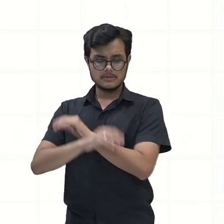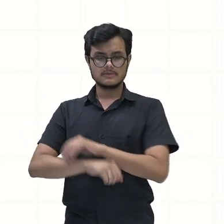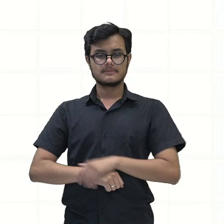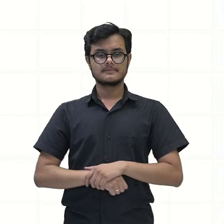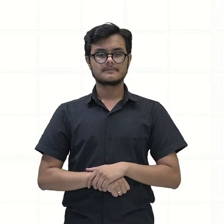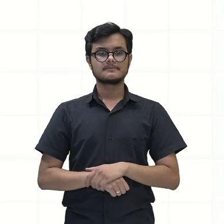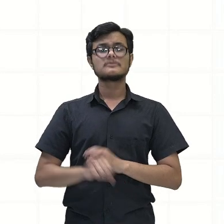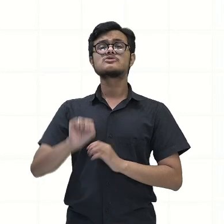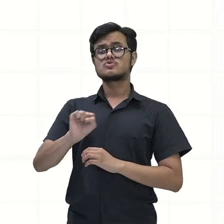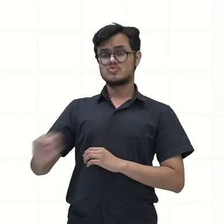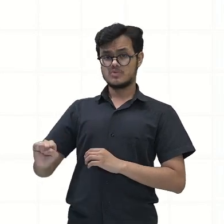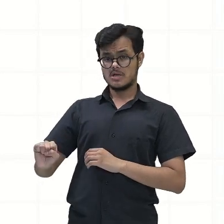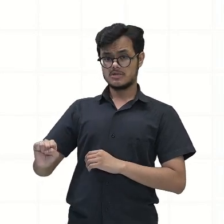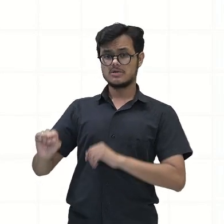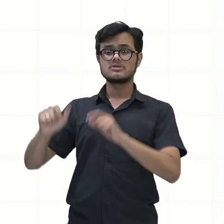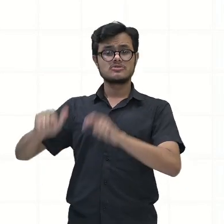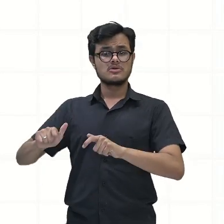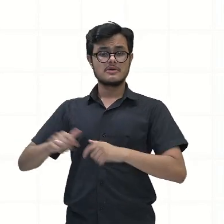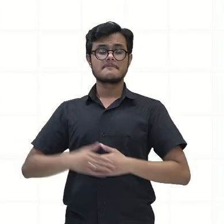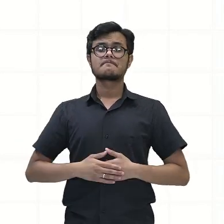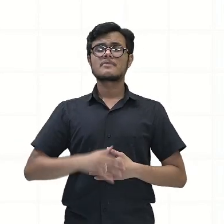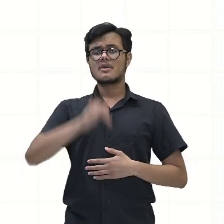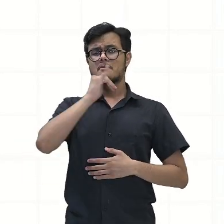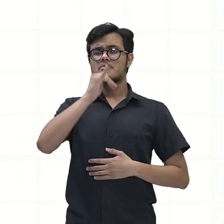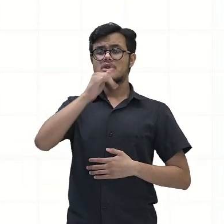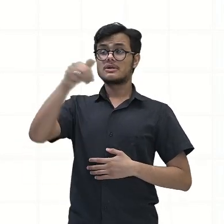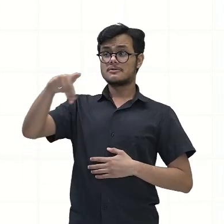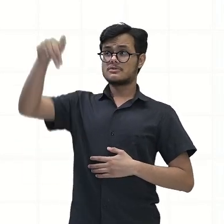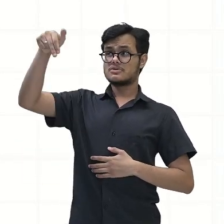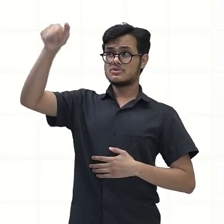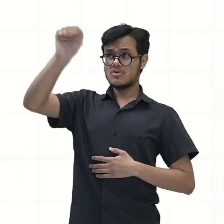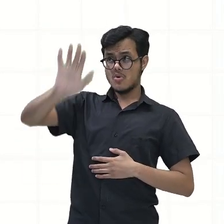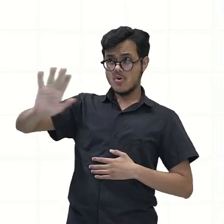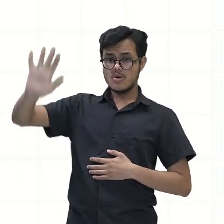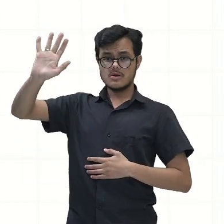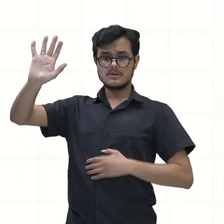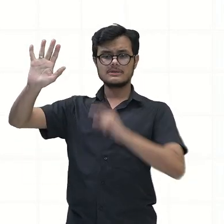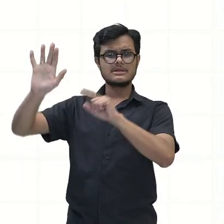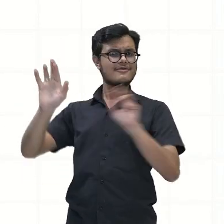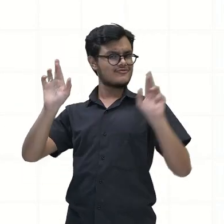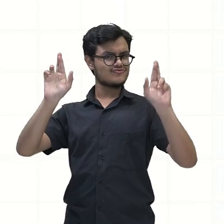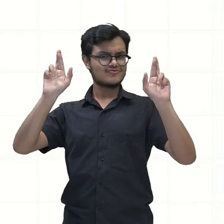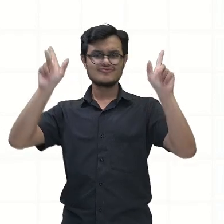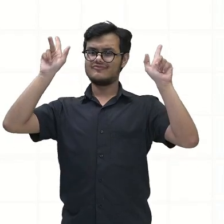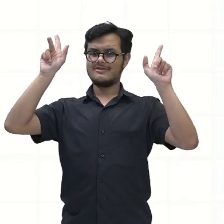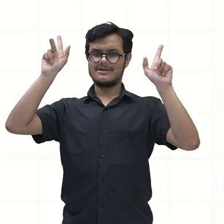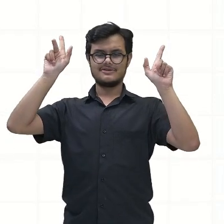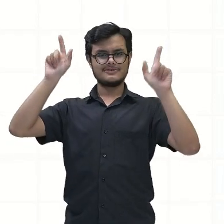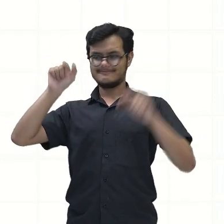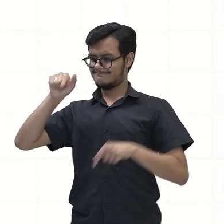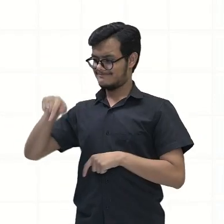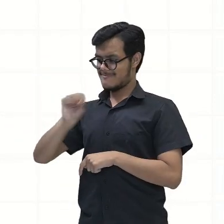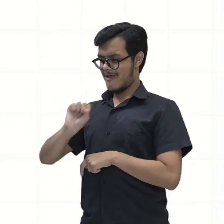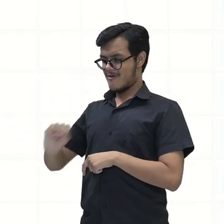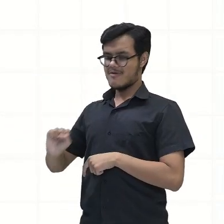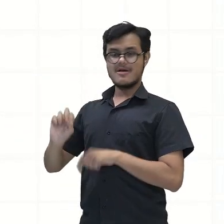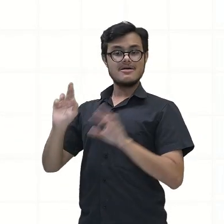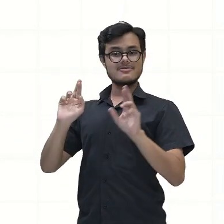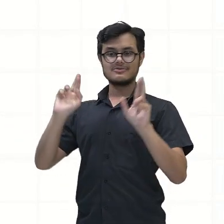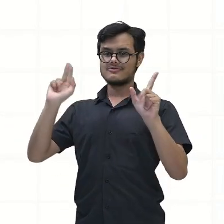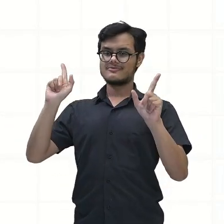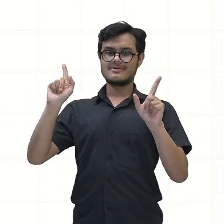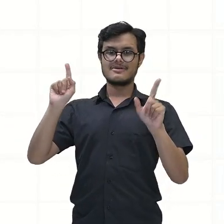região sudeste. E a região nordeste, né, a gente já vai ter aqui o contrário ali da região sudeste. Ela vai apresentar o